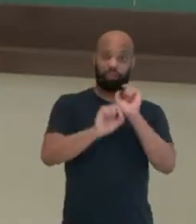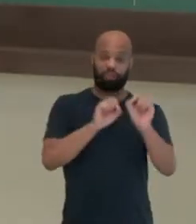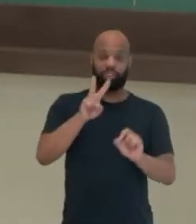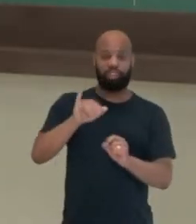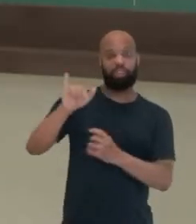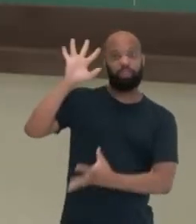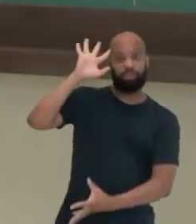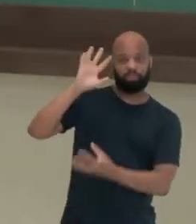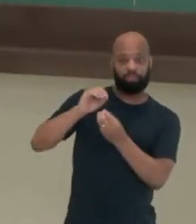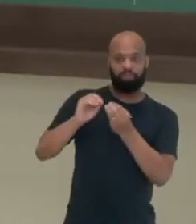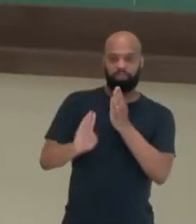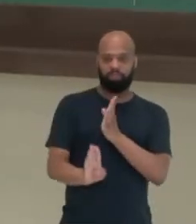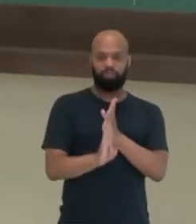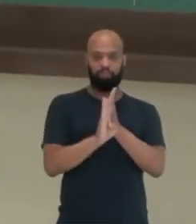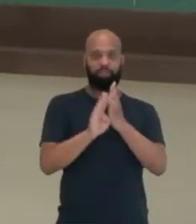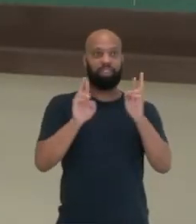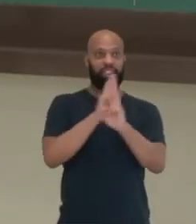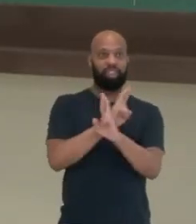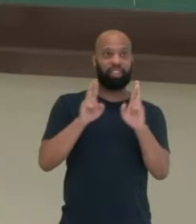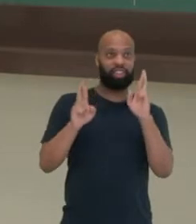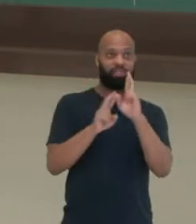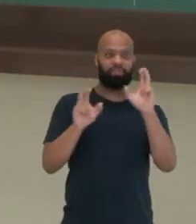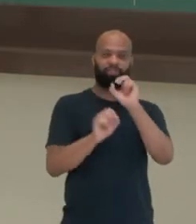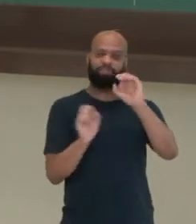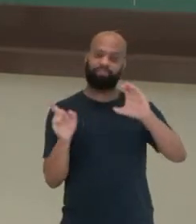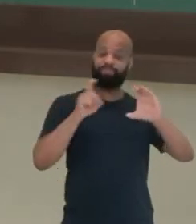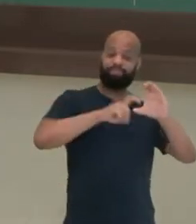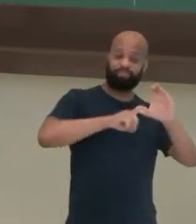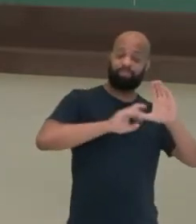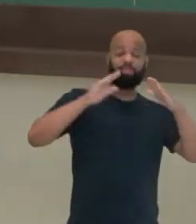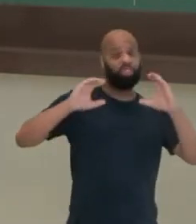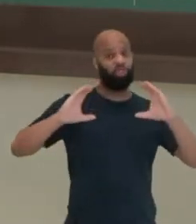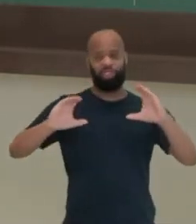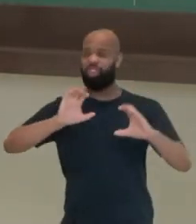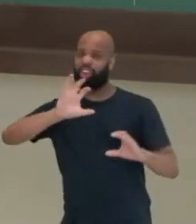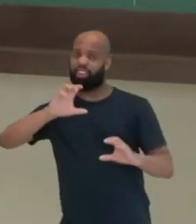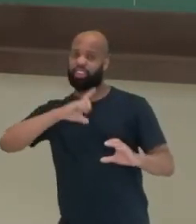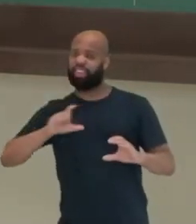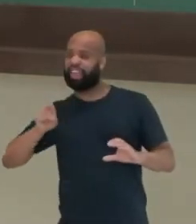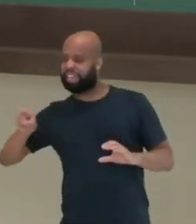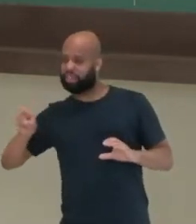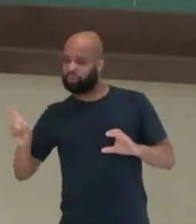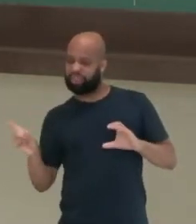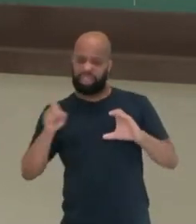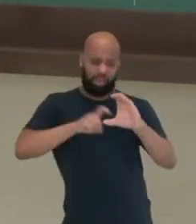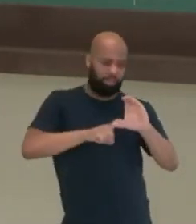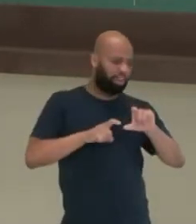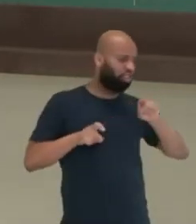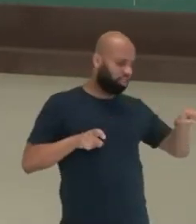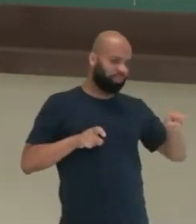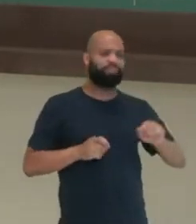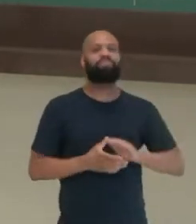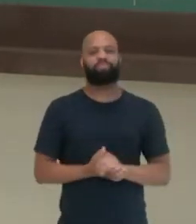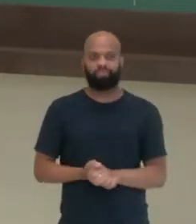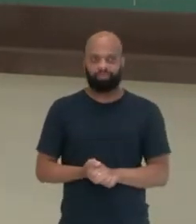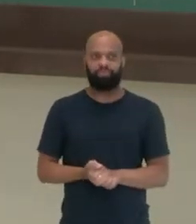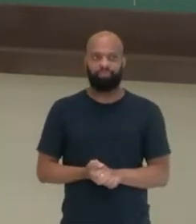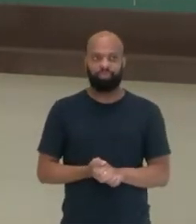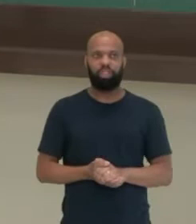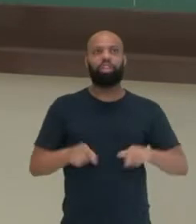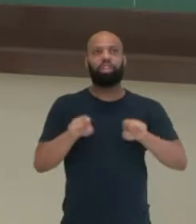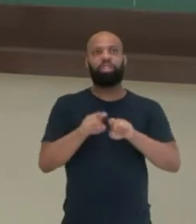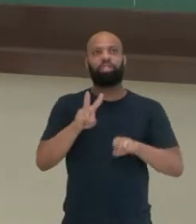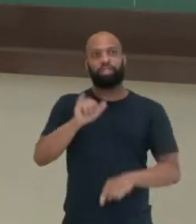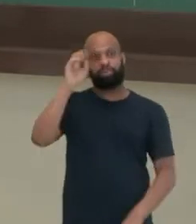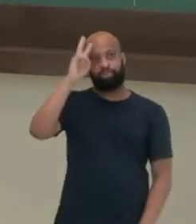Compreender e identificar a relação de dependência. Função basicamente é isso, é algo que depende de outro algo. E